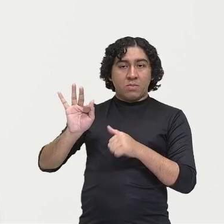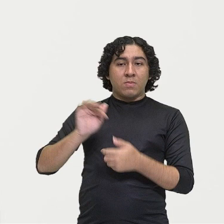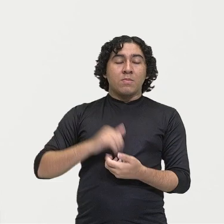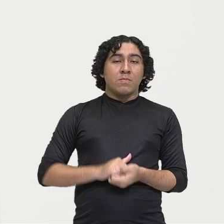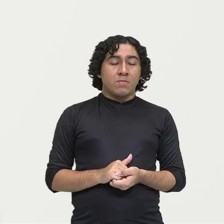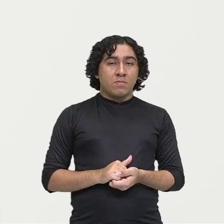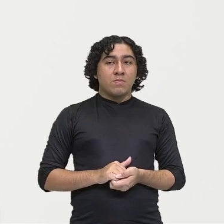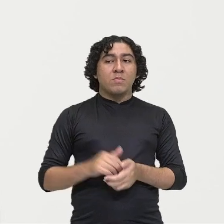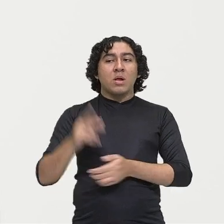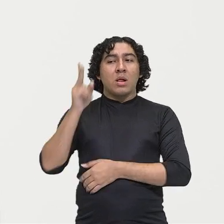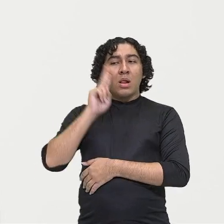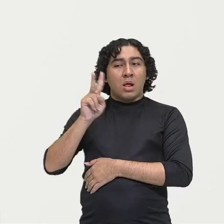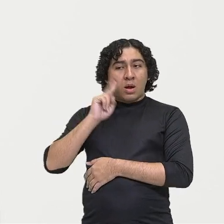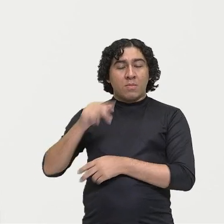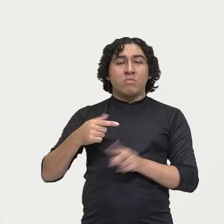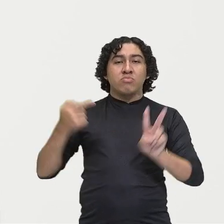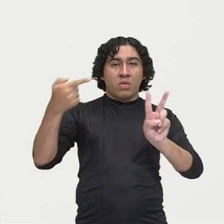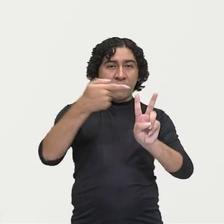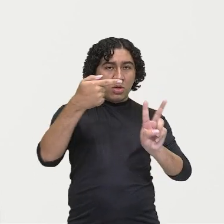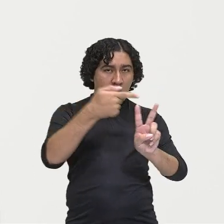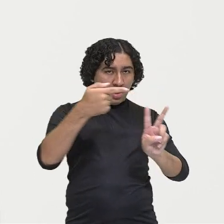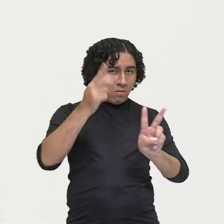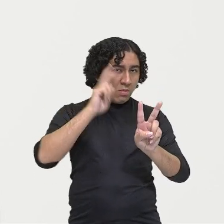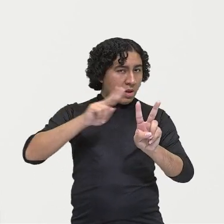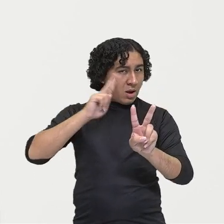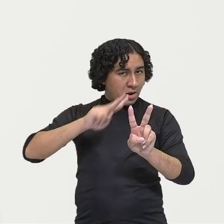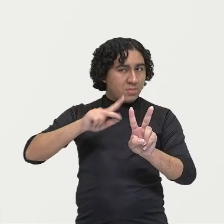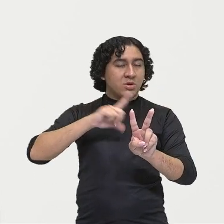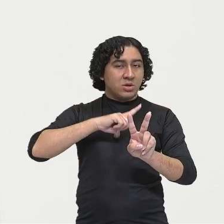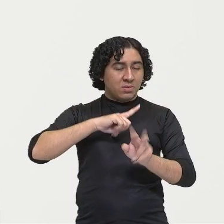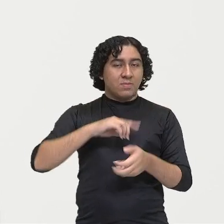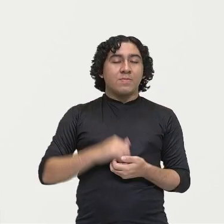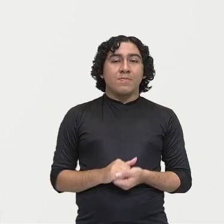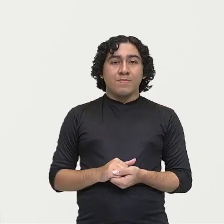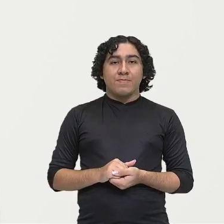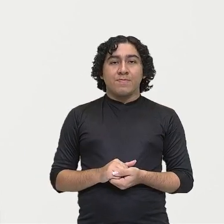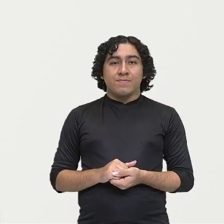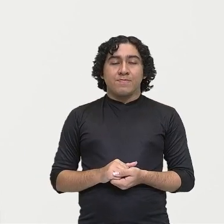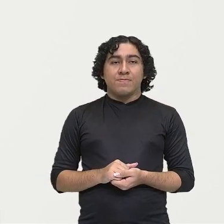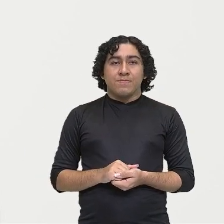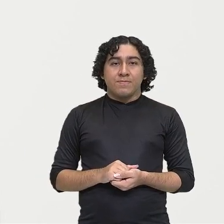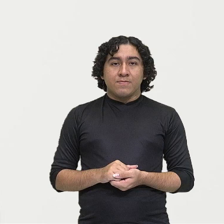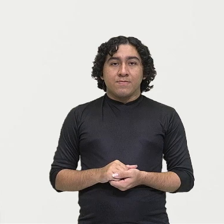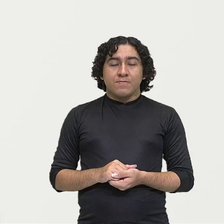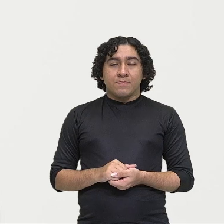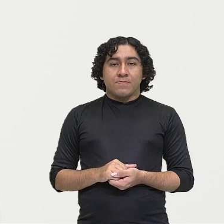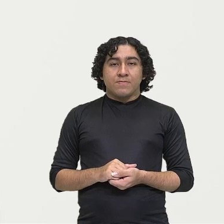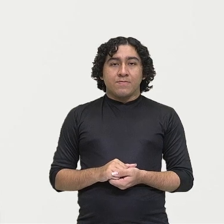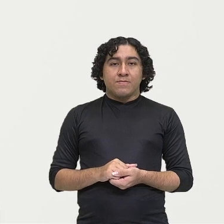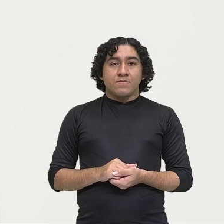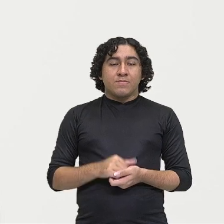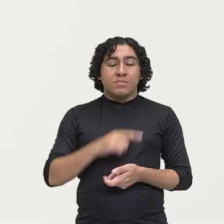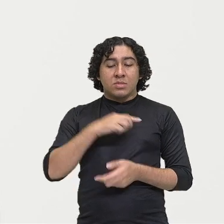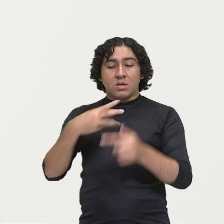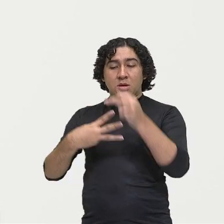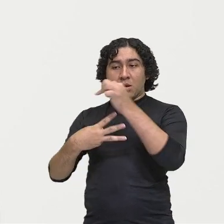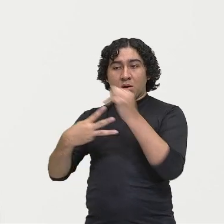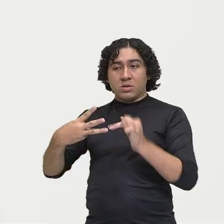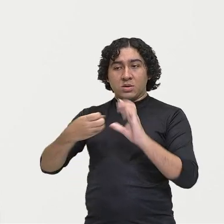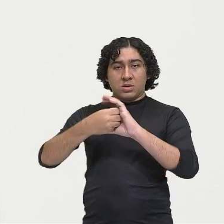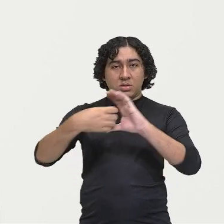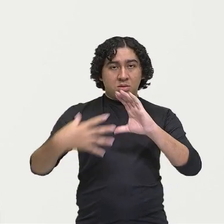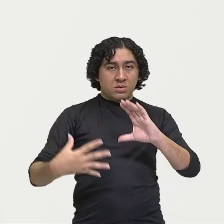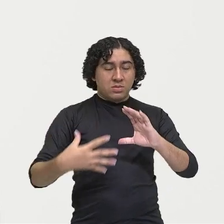vetoriais. Lembram lá das grandezas vetoriais, que são aquelas que têm 3